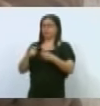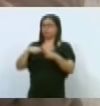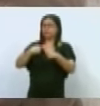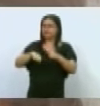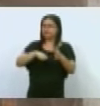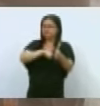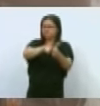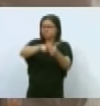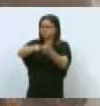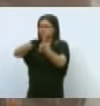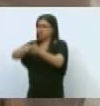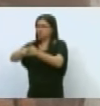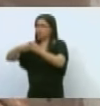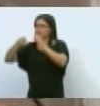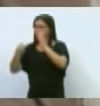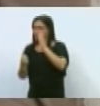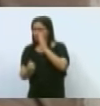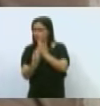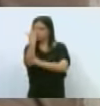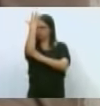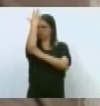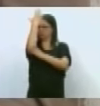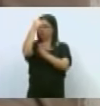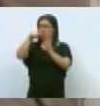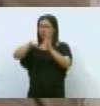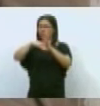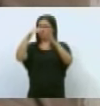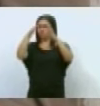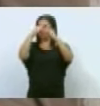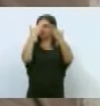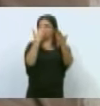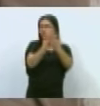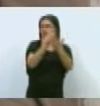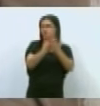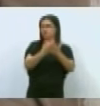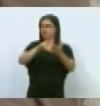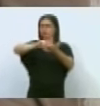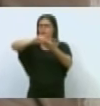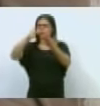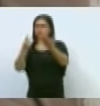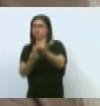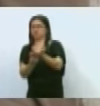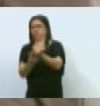a hora que fundar a escola bilíngue, então o que a Secretaria